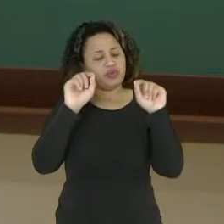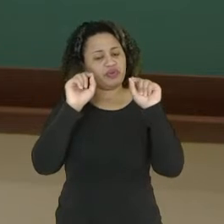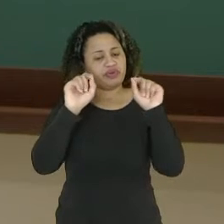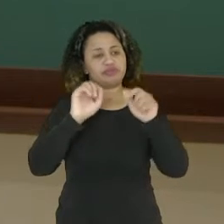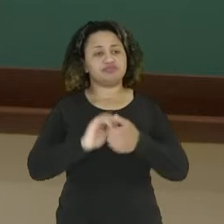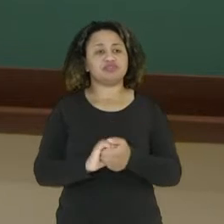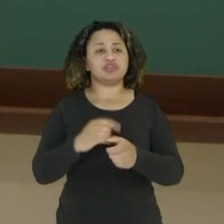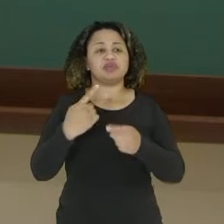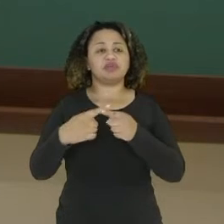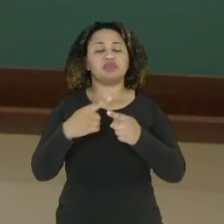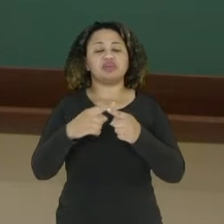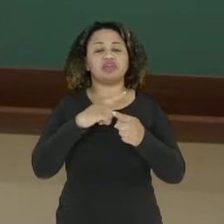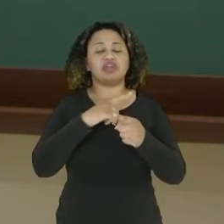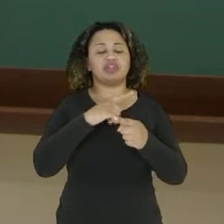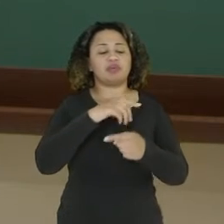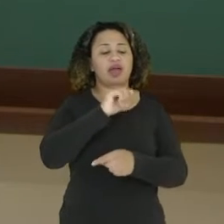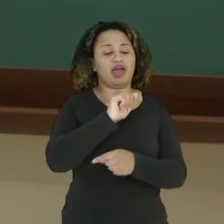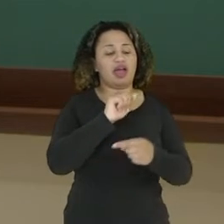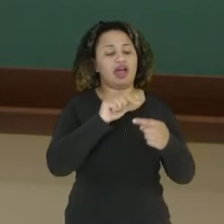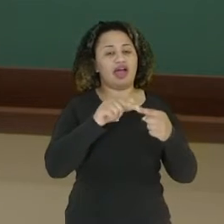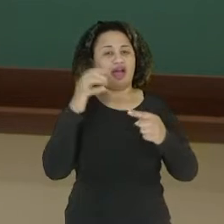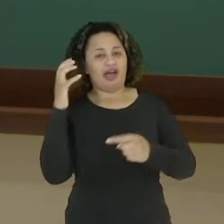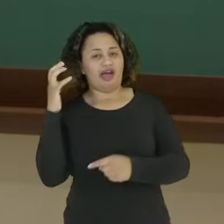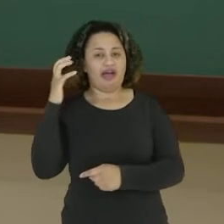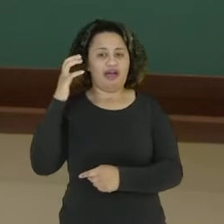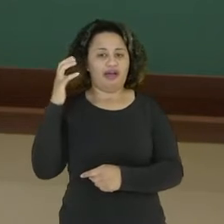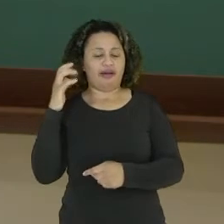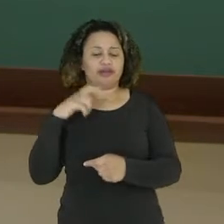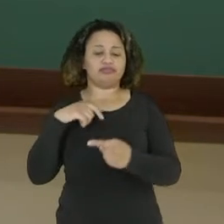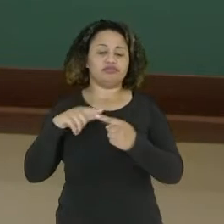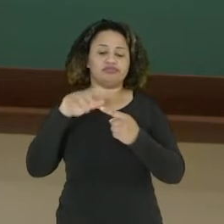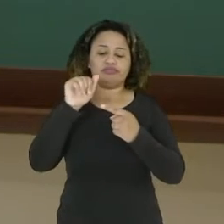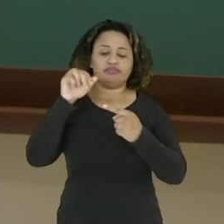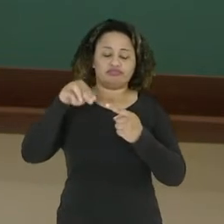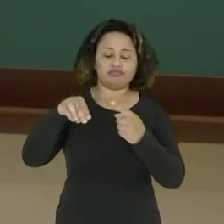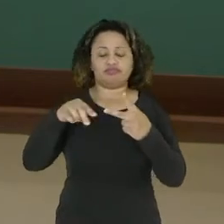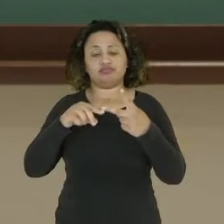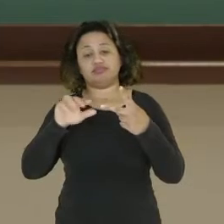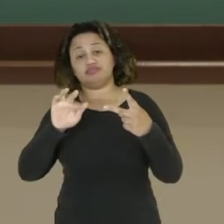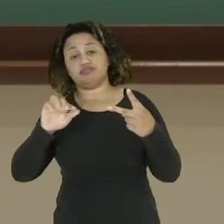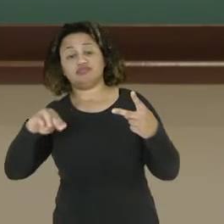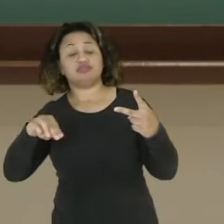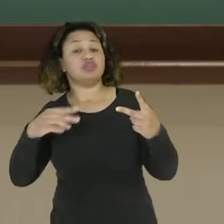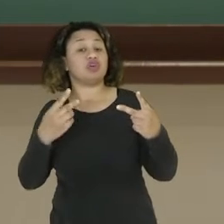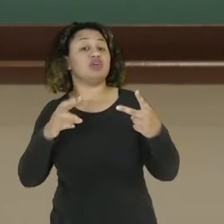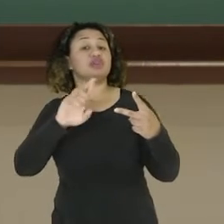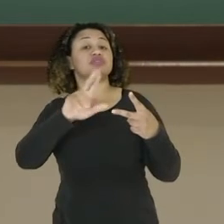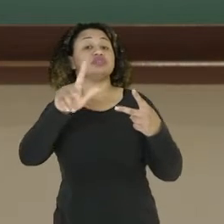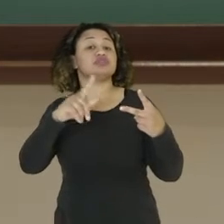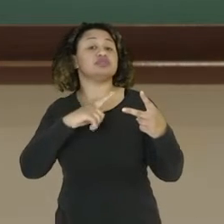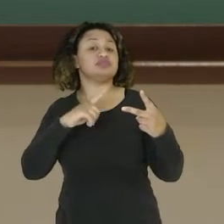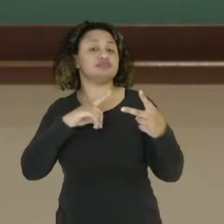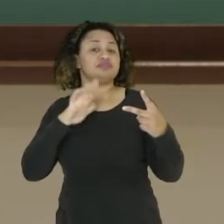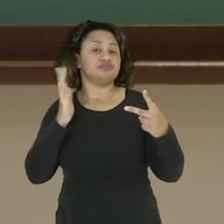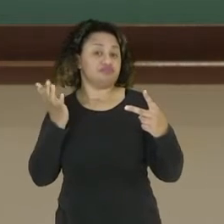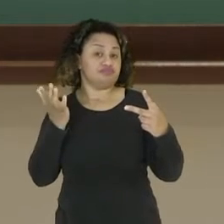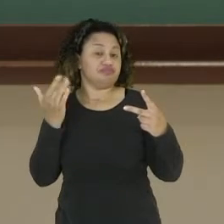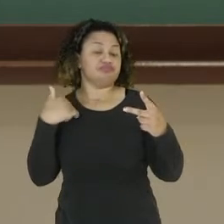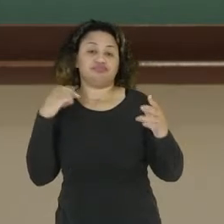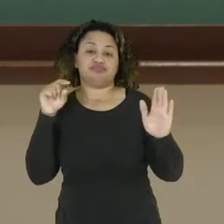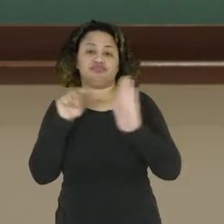que temos rádio AM e FM? Qual é a diferença da rádio AM e FM? Aliás, já uma pergunta para